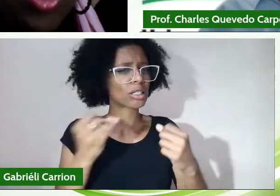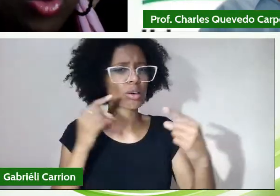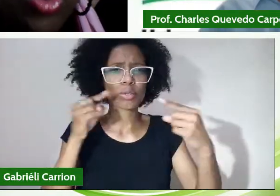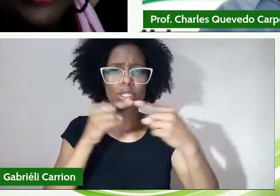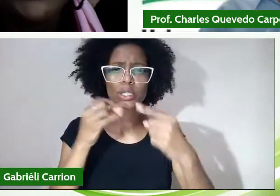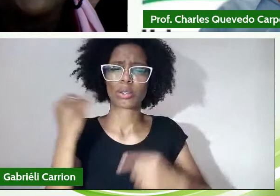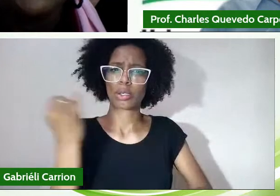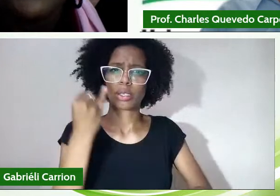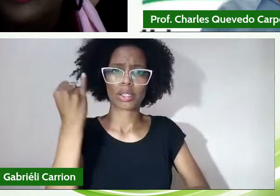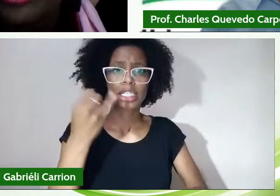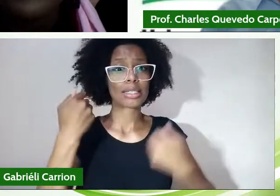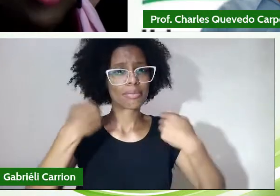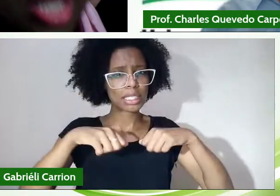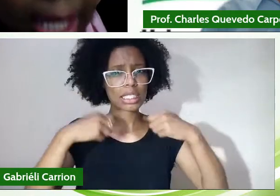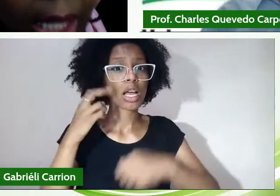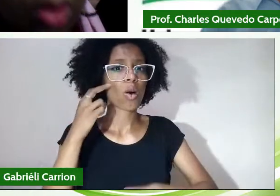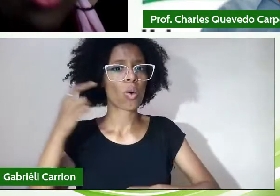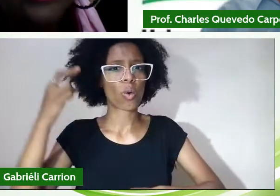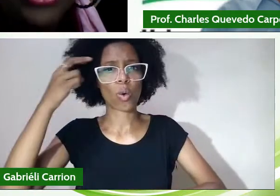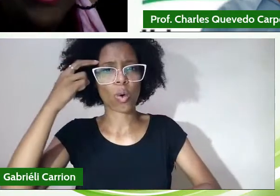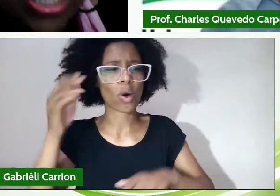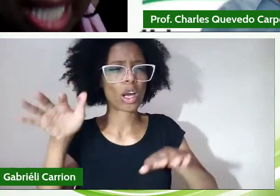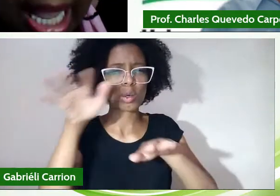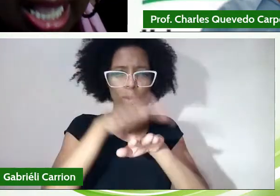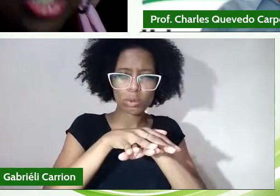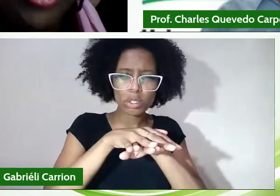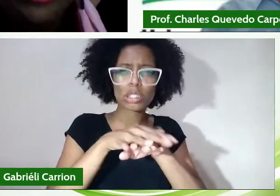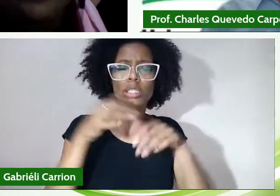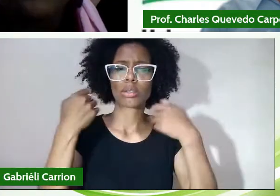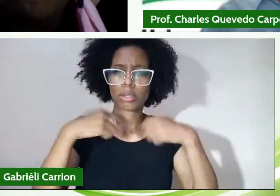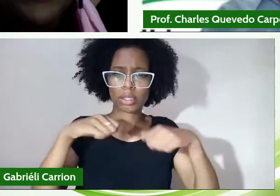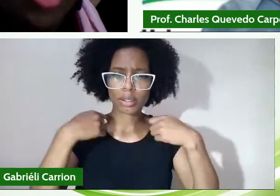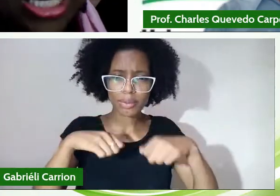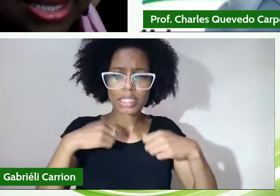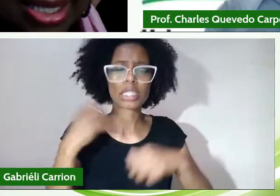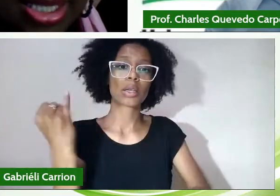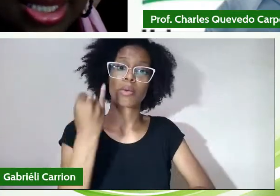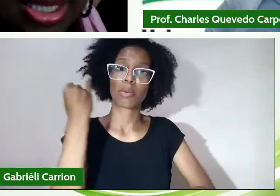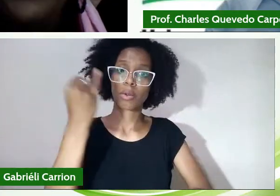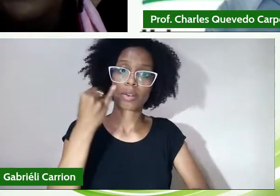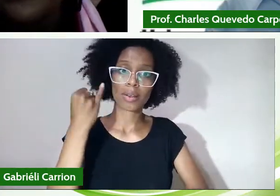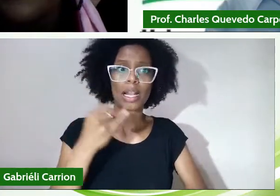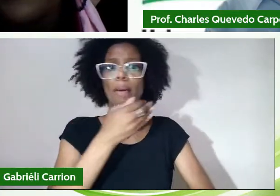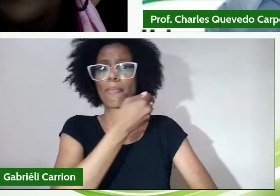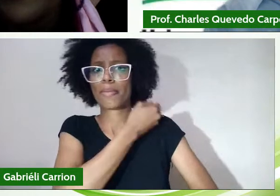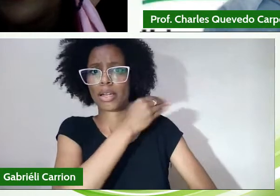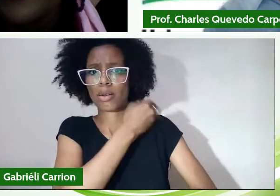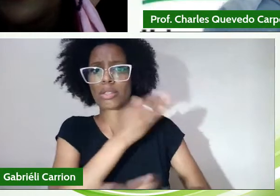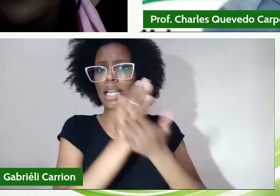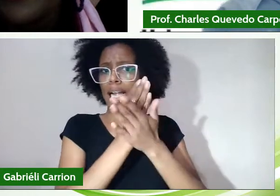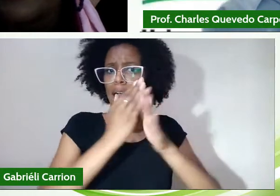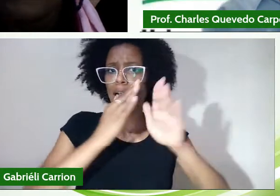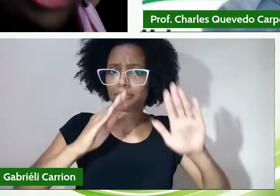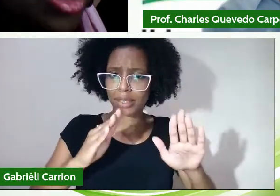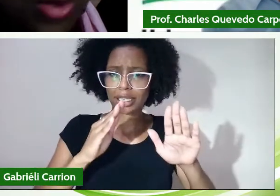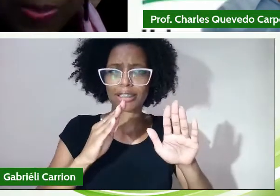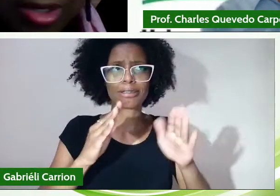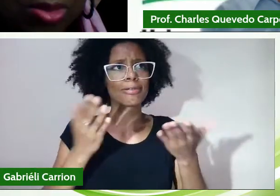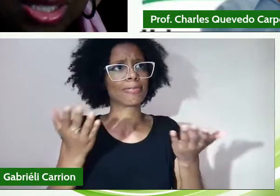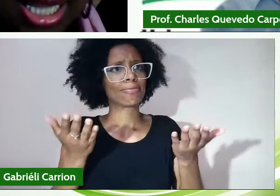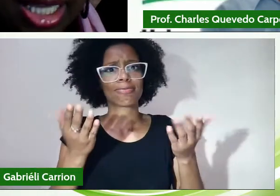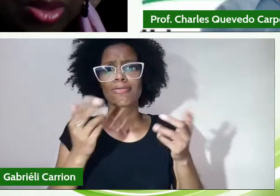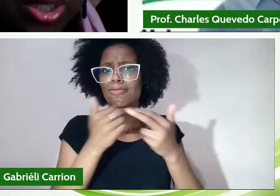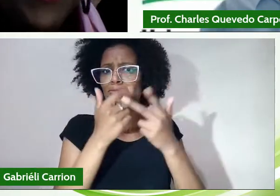para uma cultura de inclusão, equidade, combate ao racismo, qualquer tipo